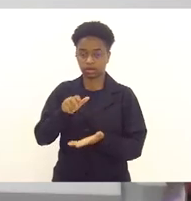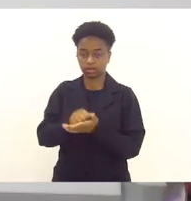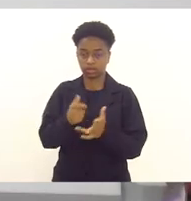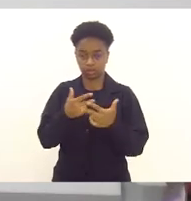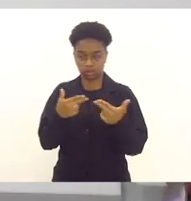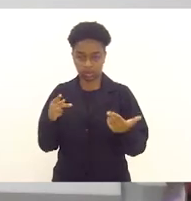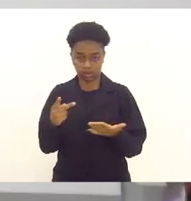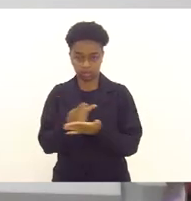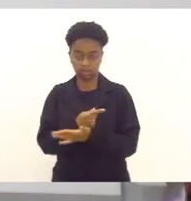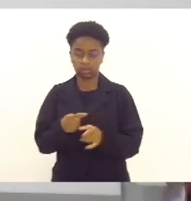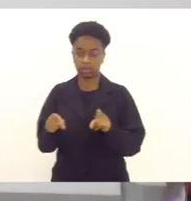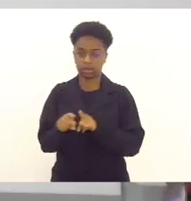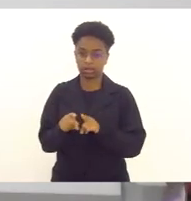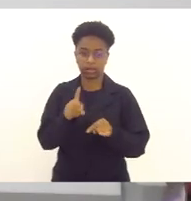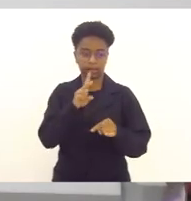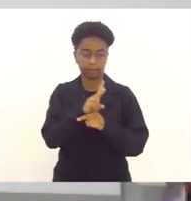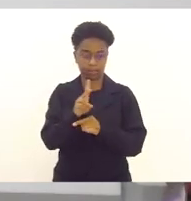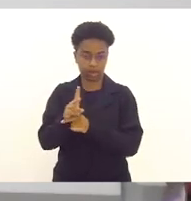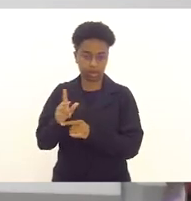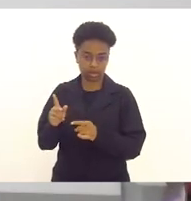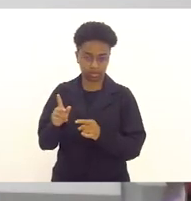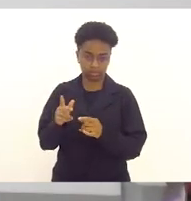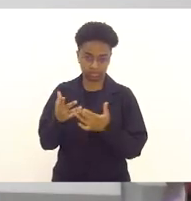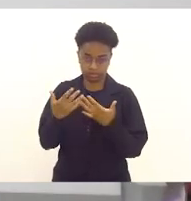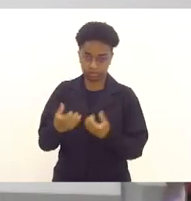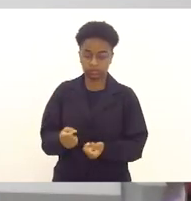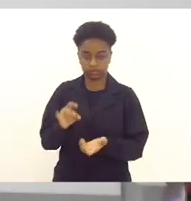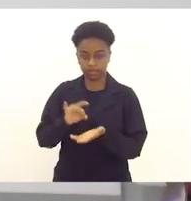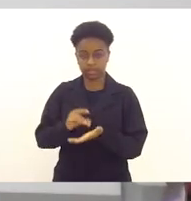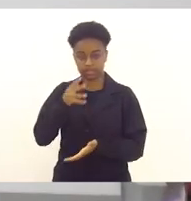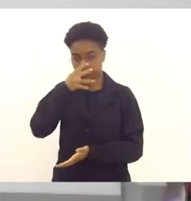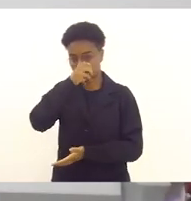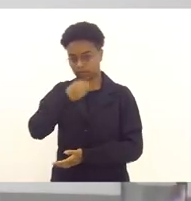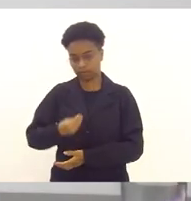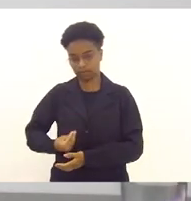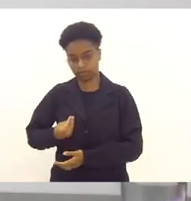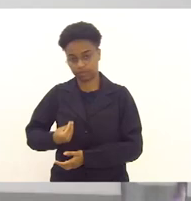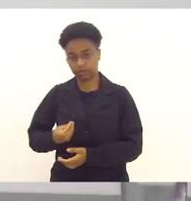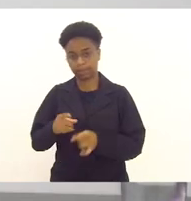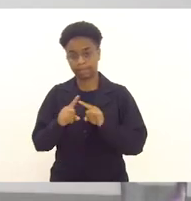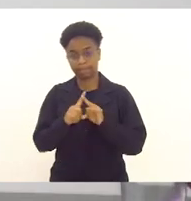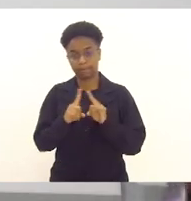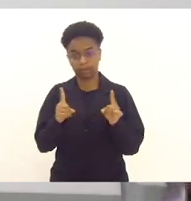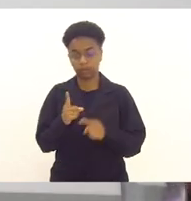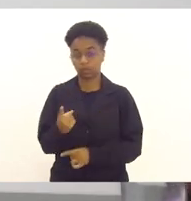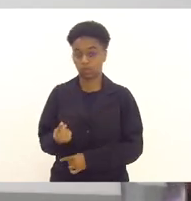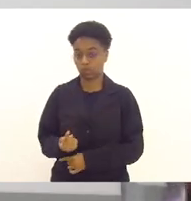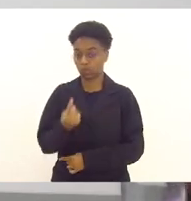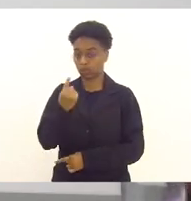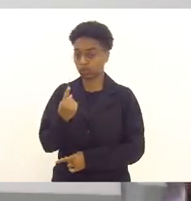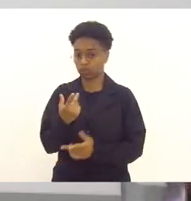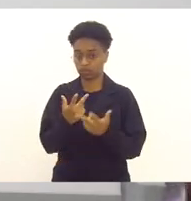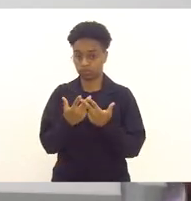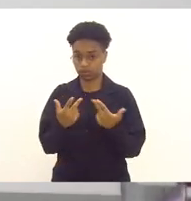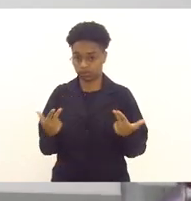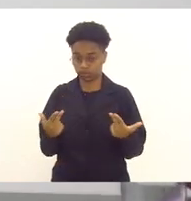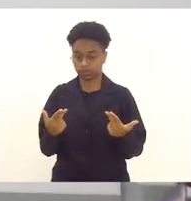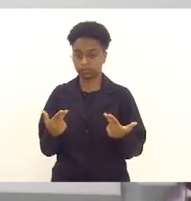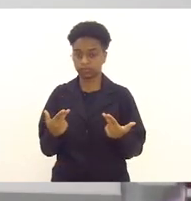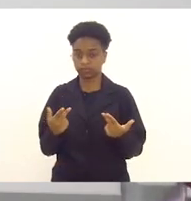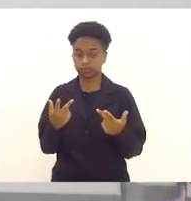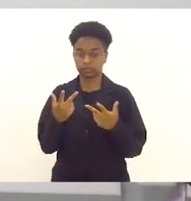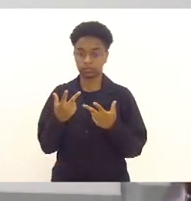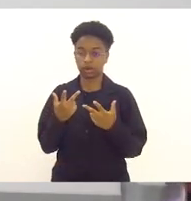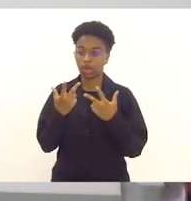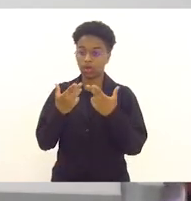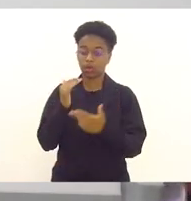e a medida protetiva deferida efetivamente salvam vidas mas o único caso né como foi